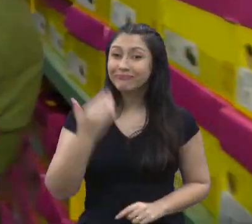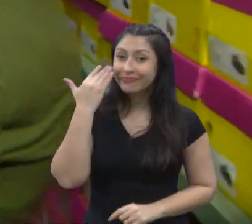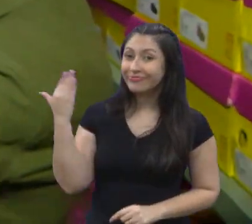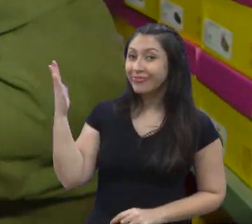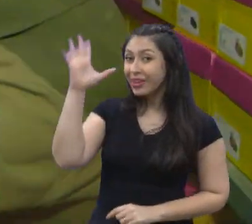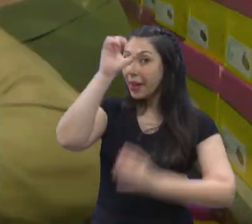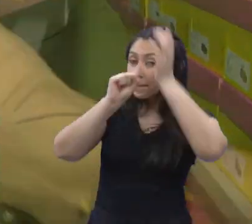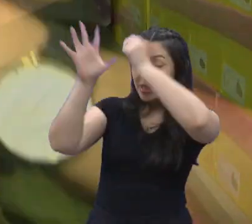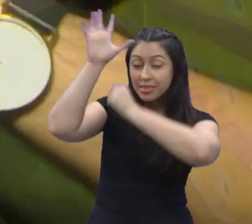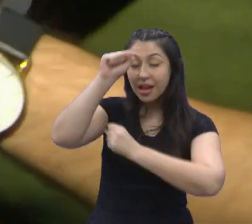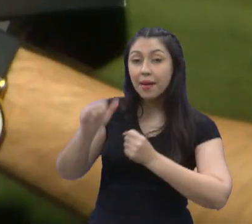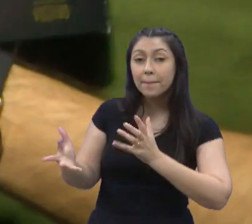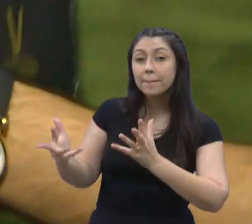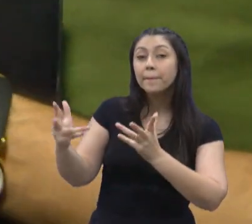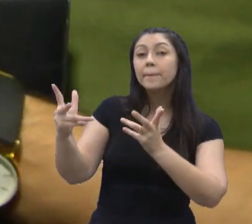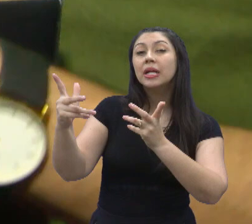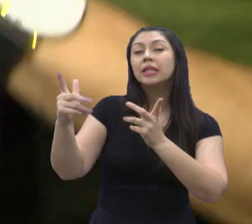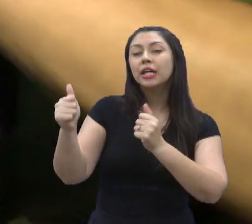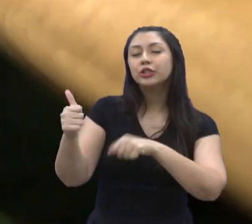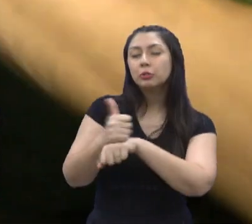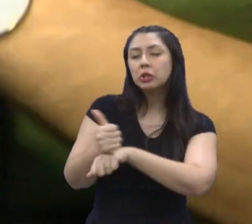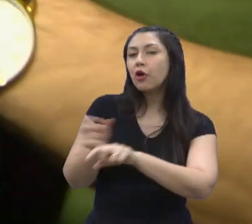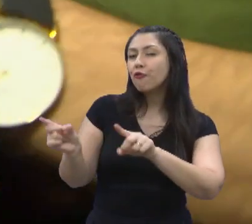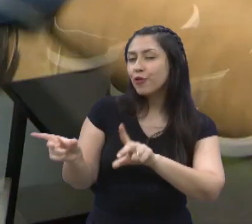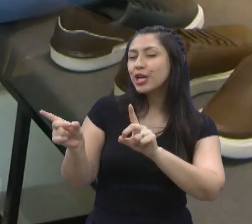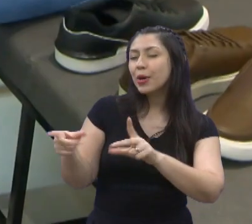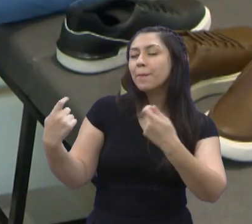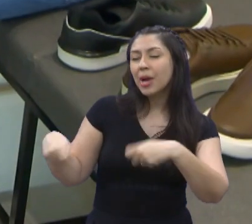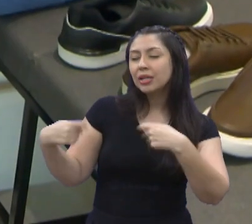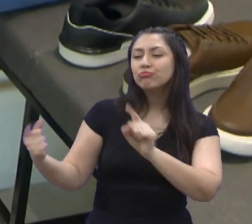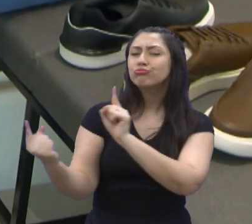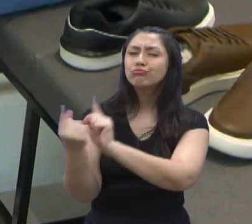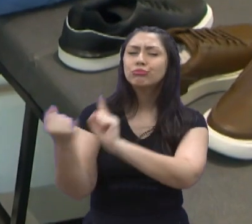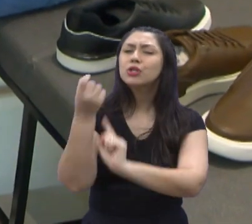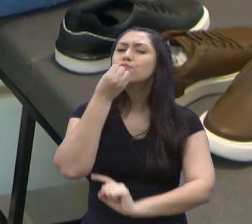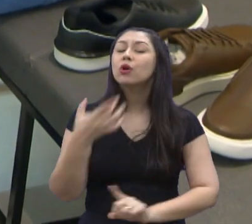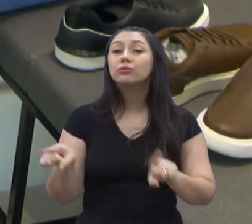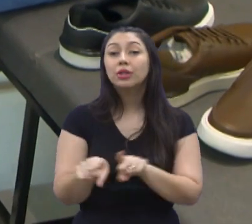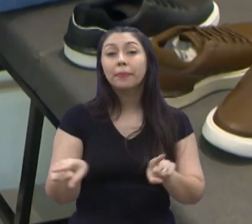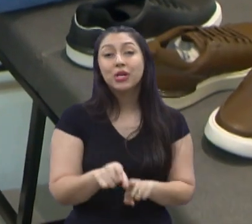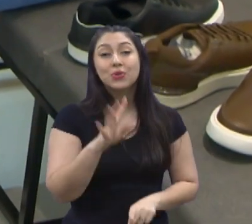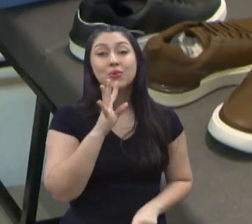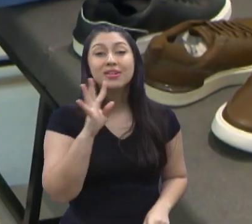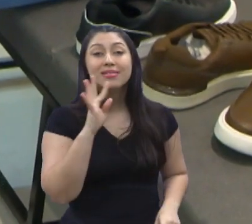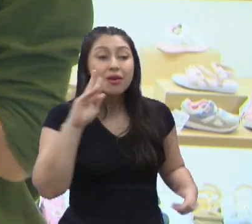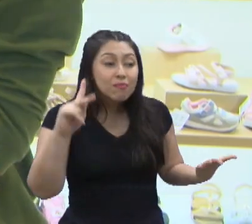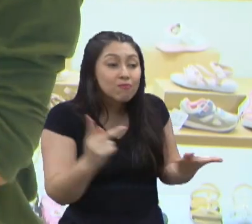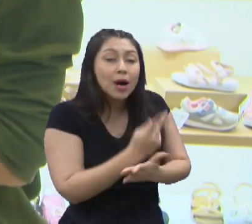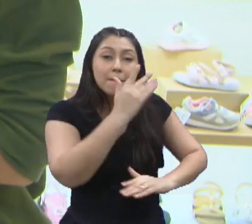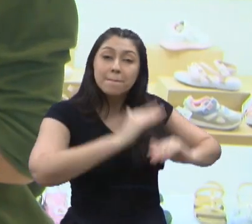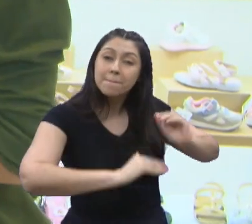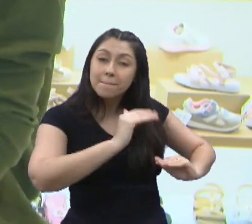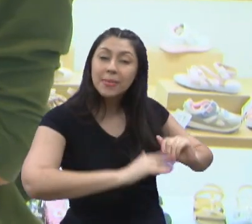são as habilidades necessárias para fazer um bom atendimento e conhecer situações práticas da rotina desse profissional.